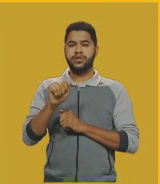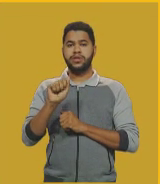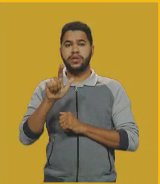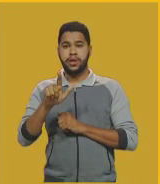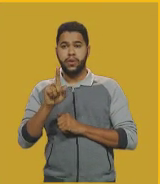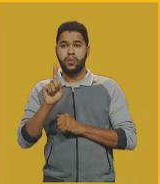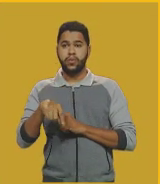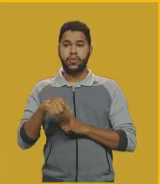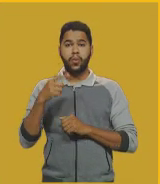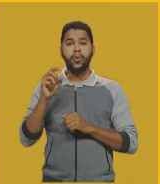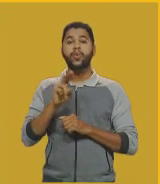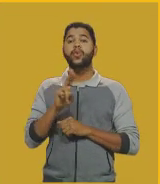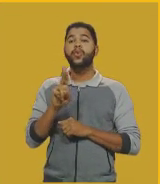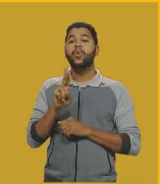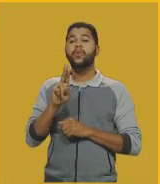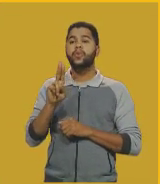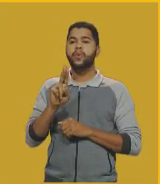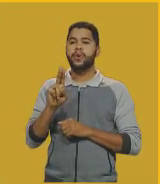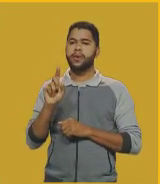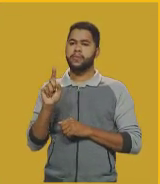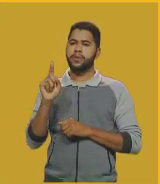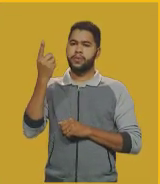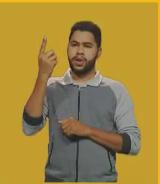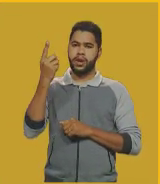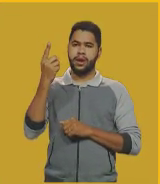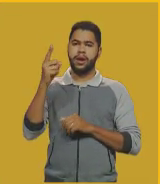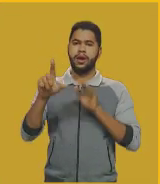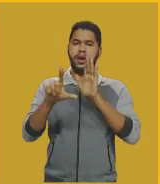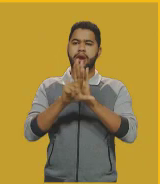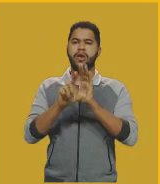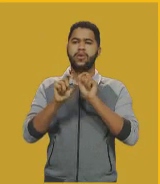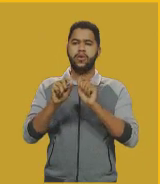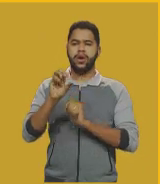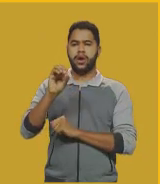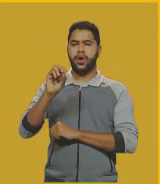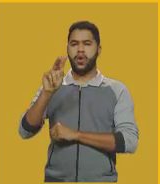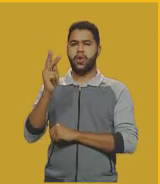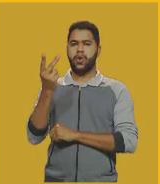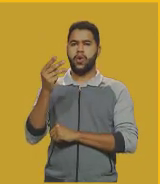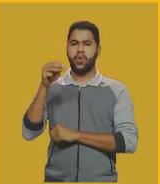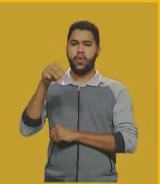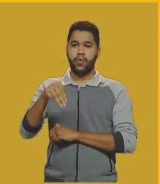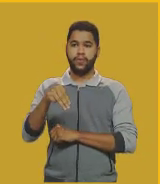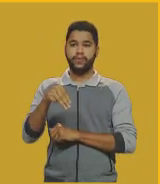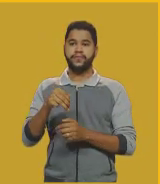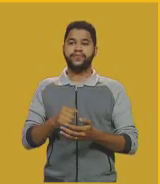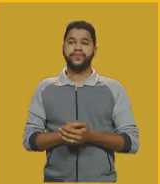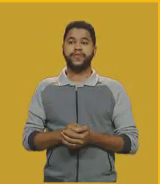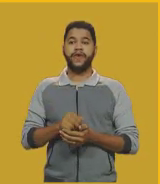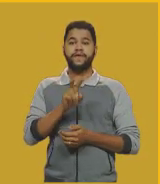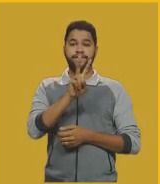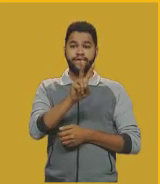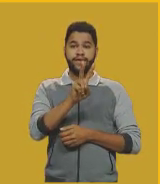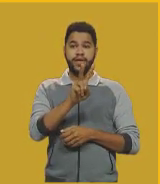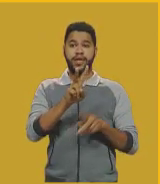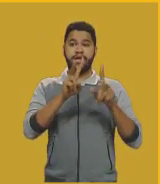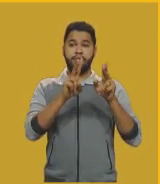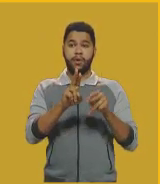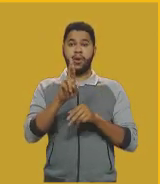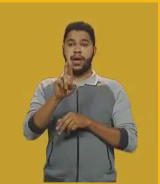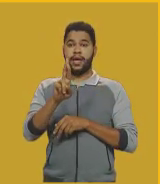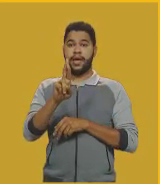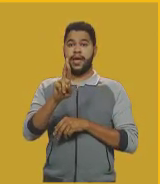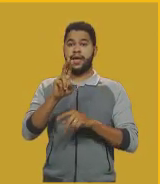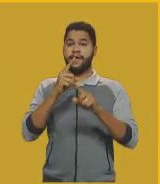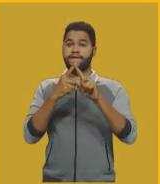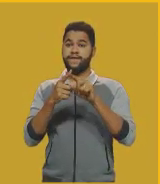e a corrente, nós chamamos de primeira lei de Ohm, que fala o seguinte: V é igual a R vezes I. Lembrando que V